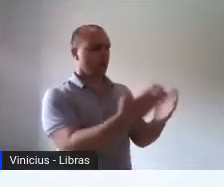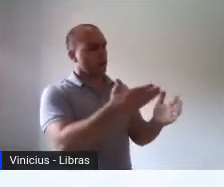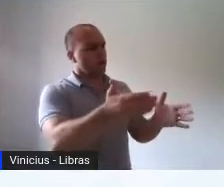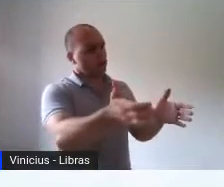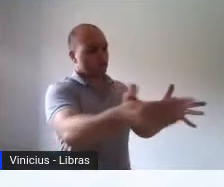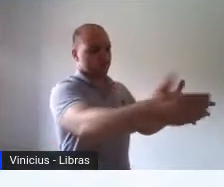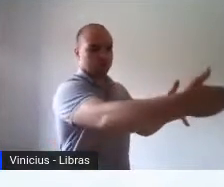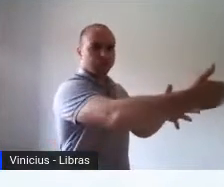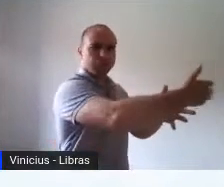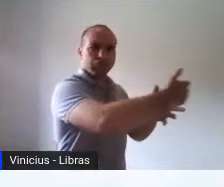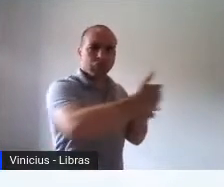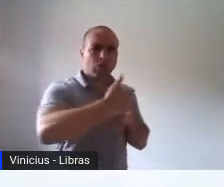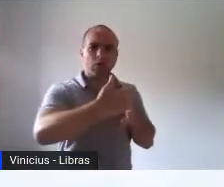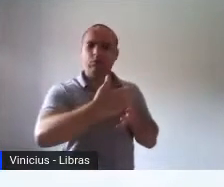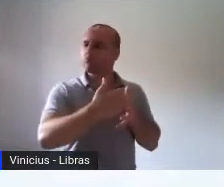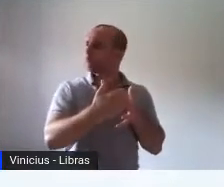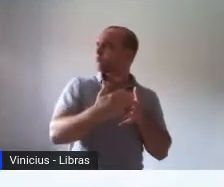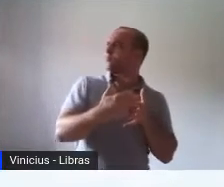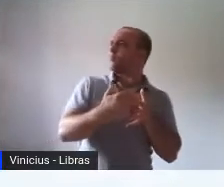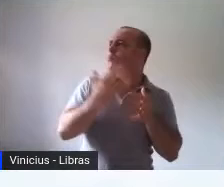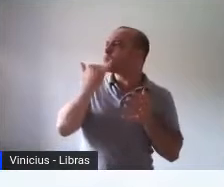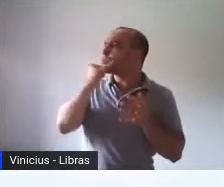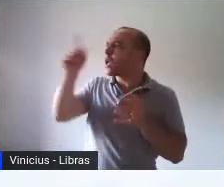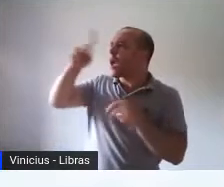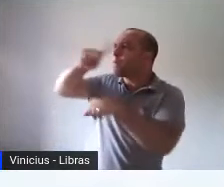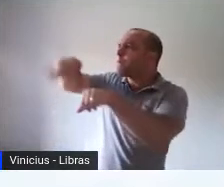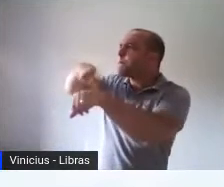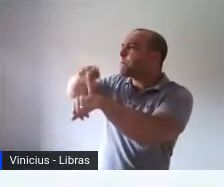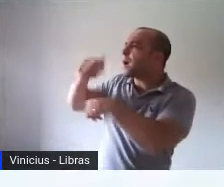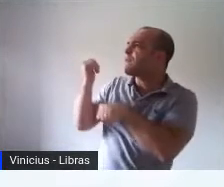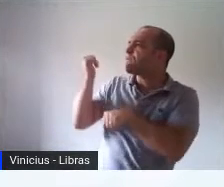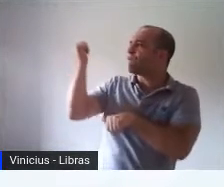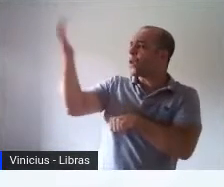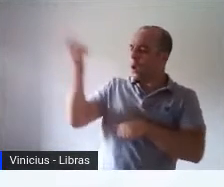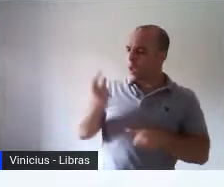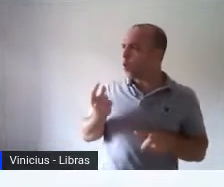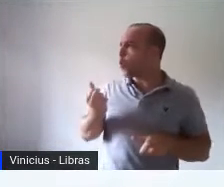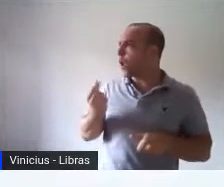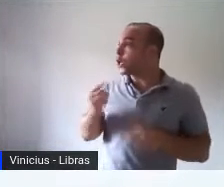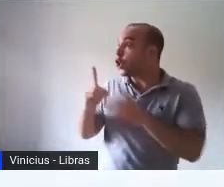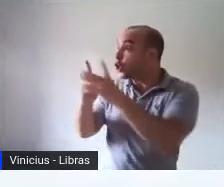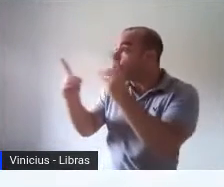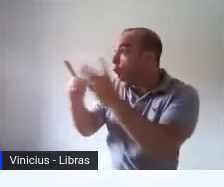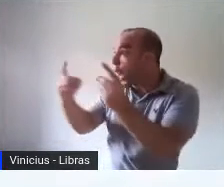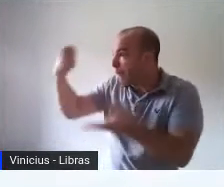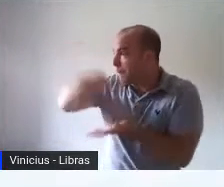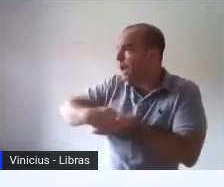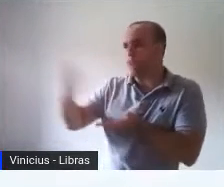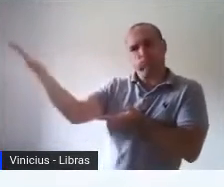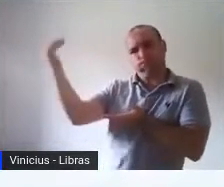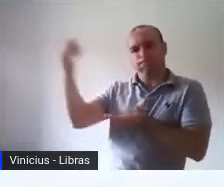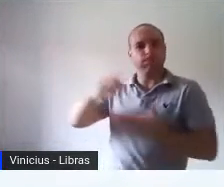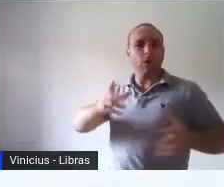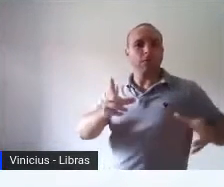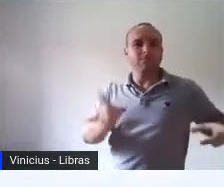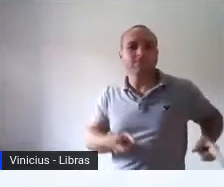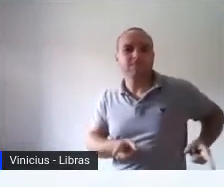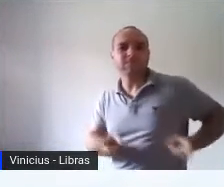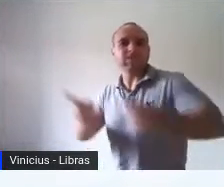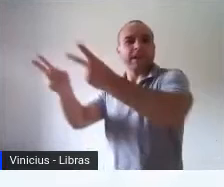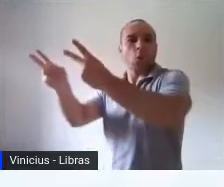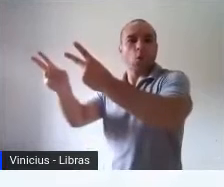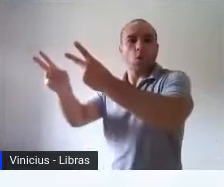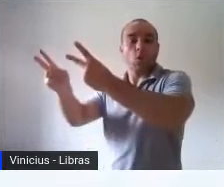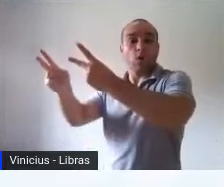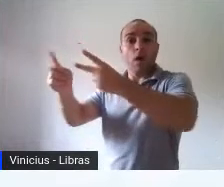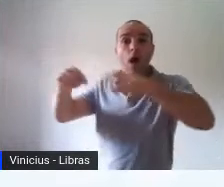milho e soja, deixando de lado a agricultura familiar, que é o que coloca comida na mesa das pessoas no Brasil,